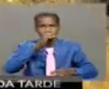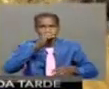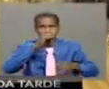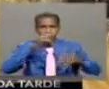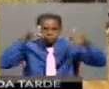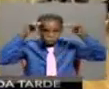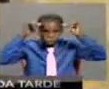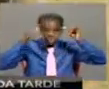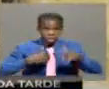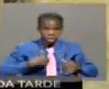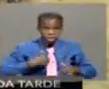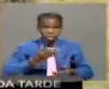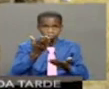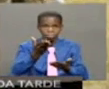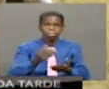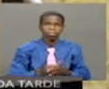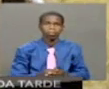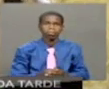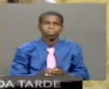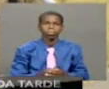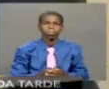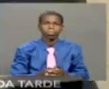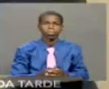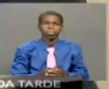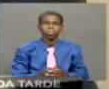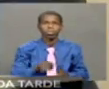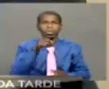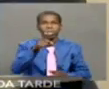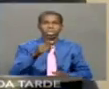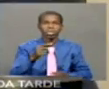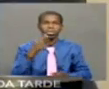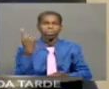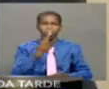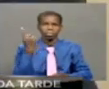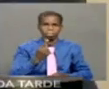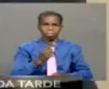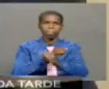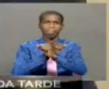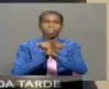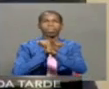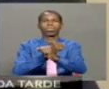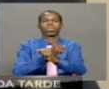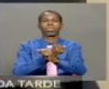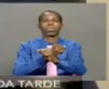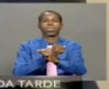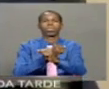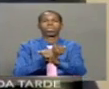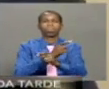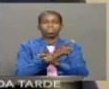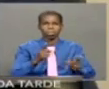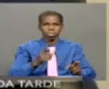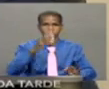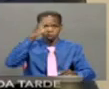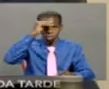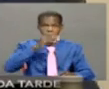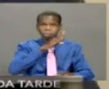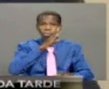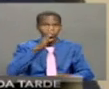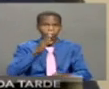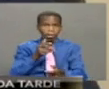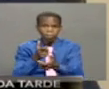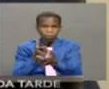está sendo salvaguardado, está sendo protegido, eliminando toda a ação humana dentro do seu habitat, que tem, em